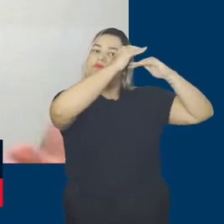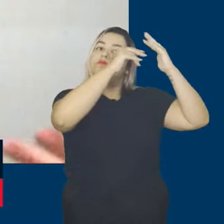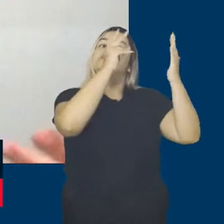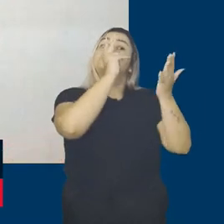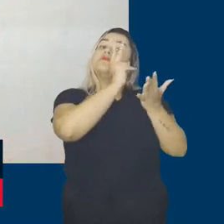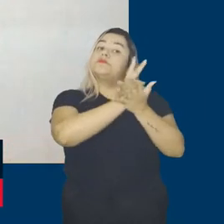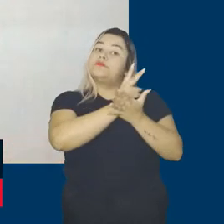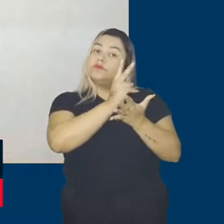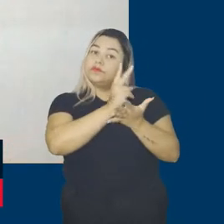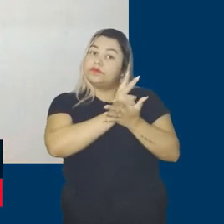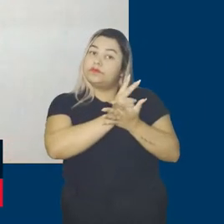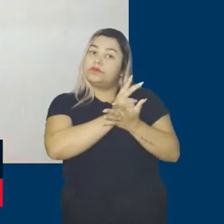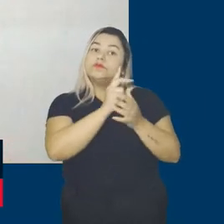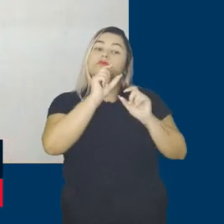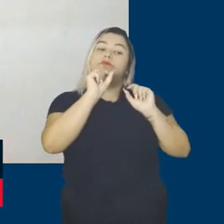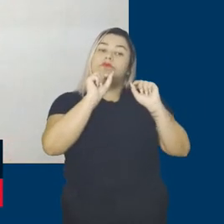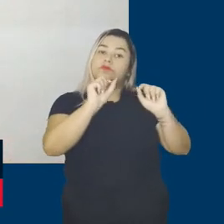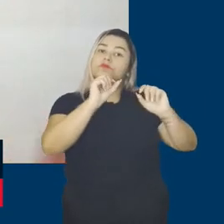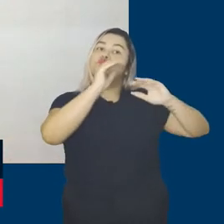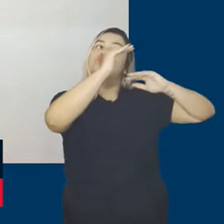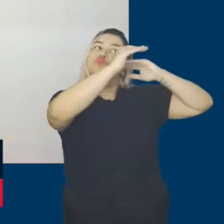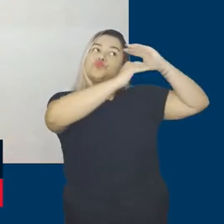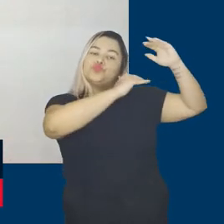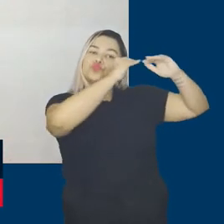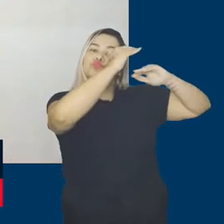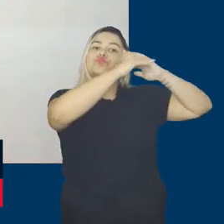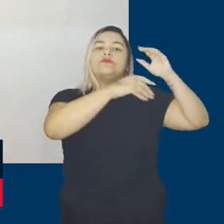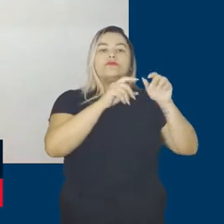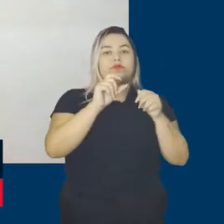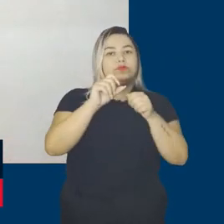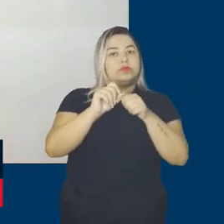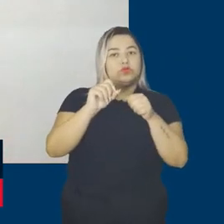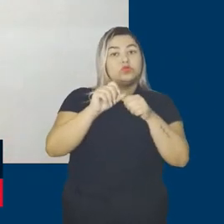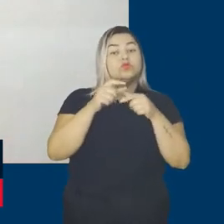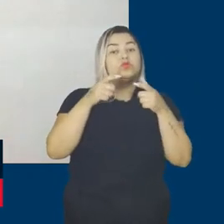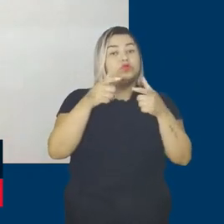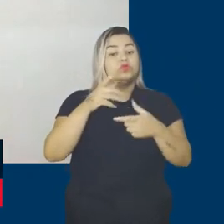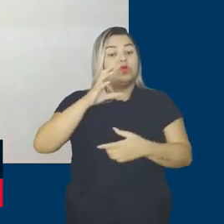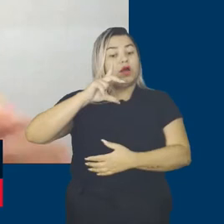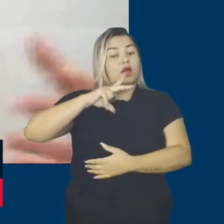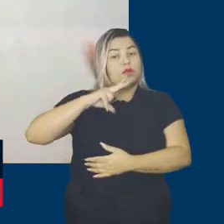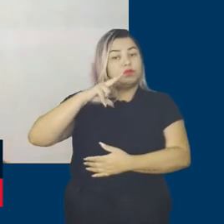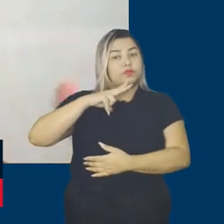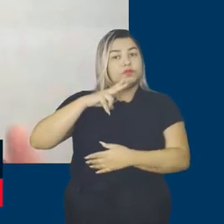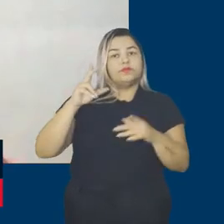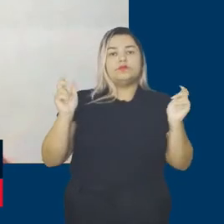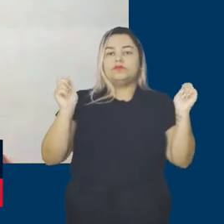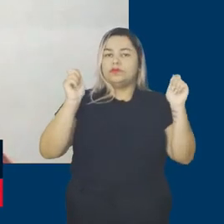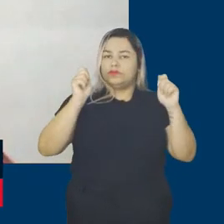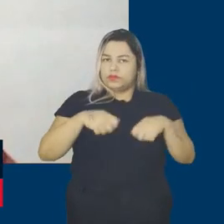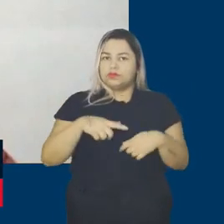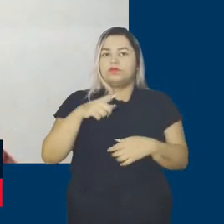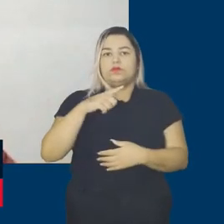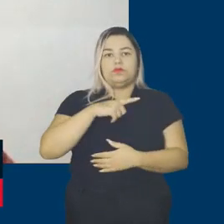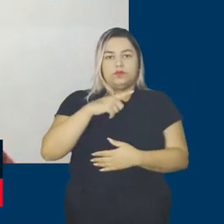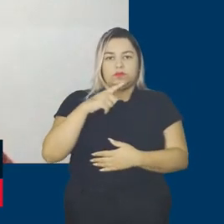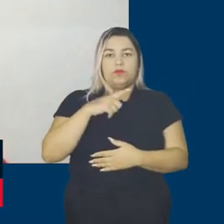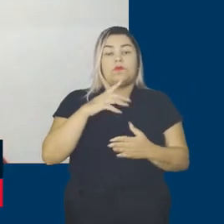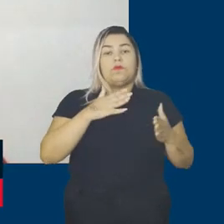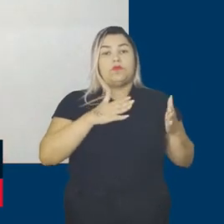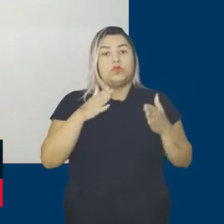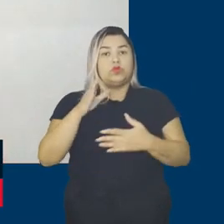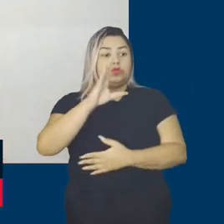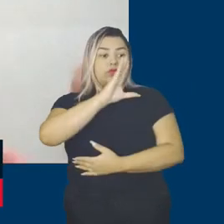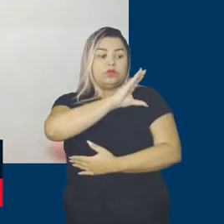que o processo de desenvolvimento seja executado pelo setor privado, precisa haver um processo de